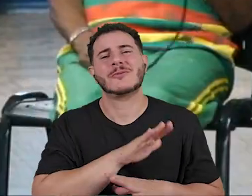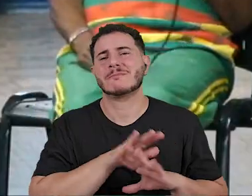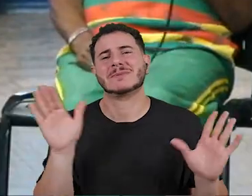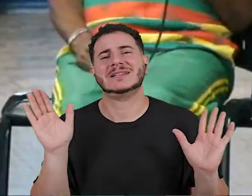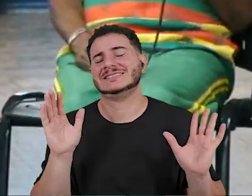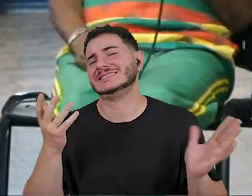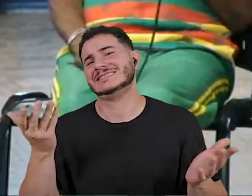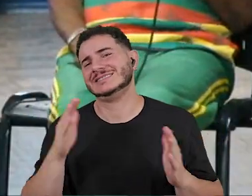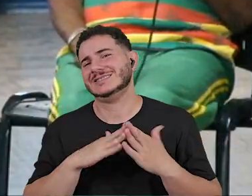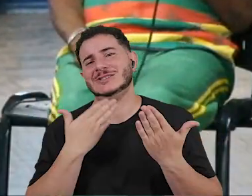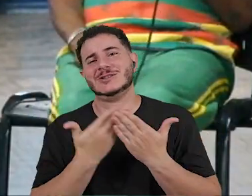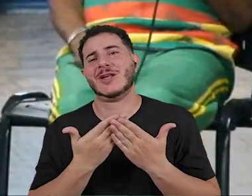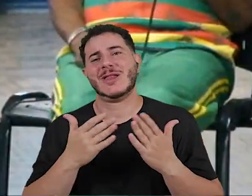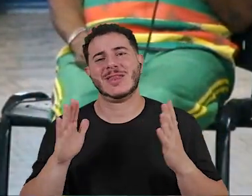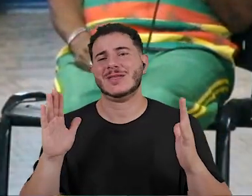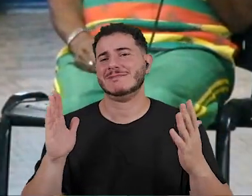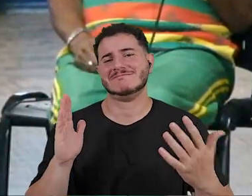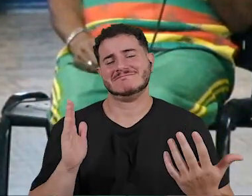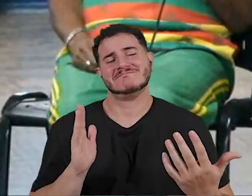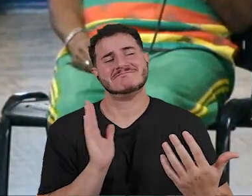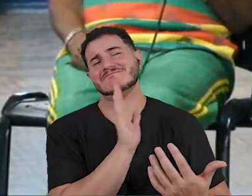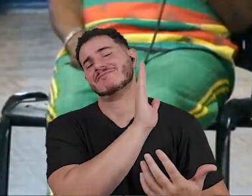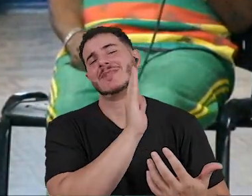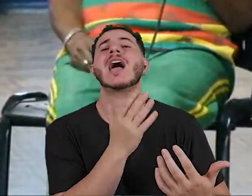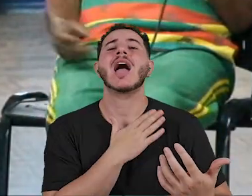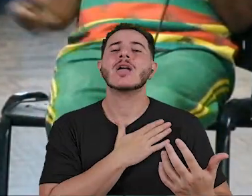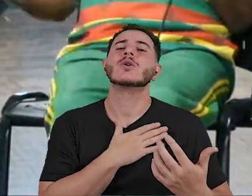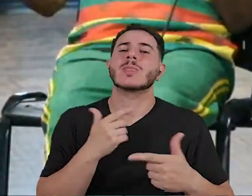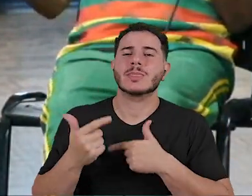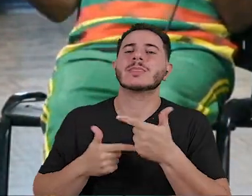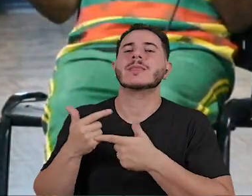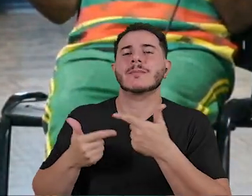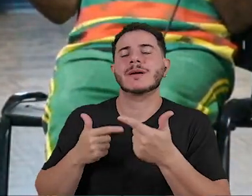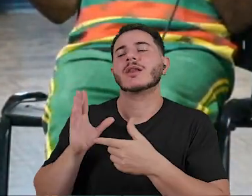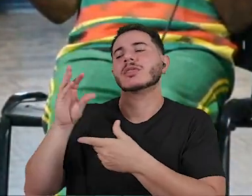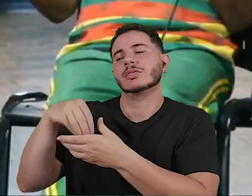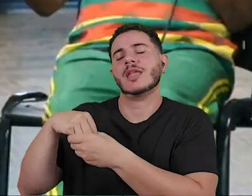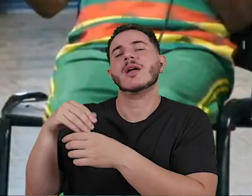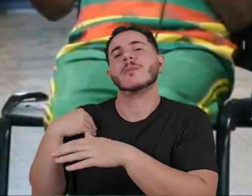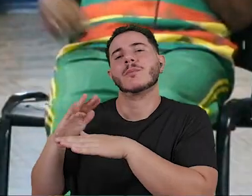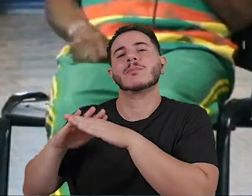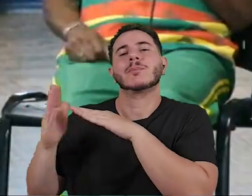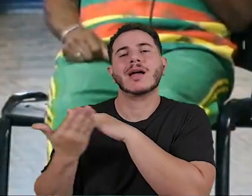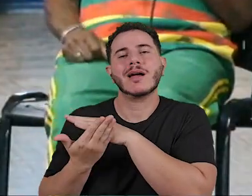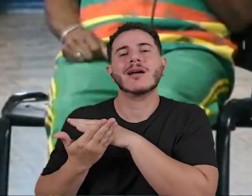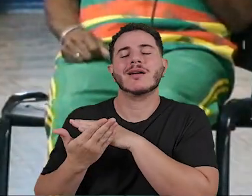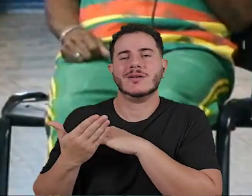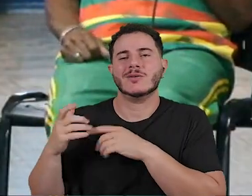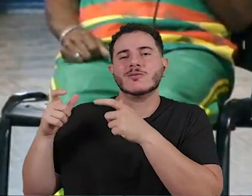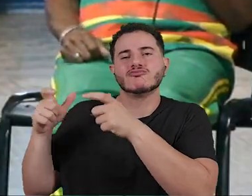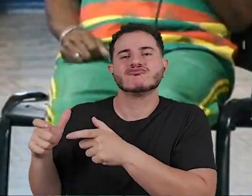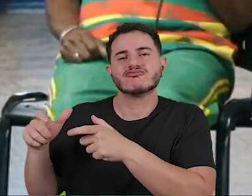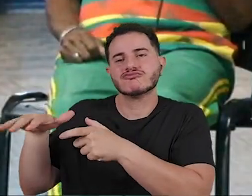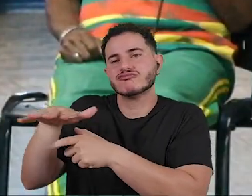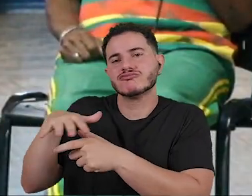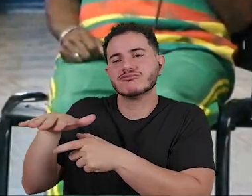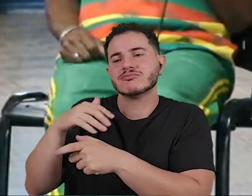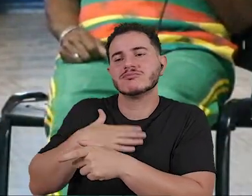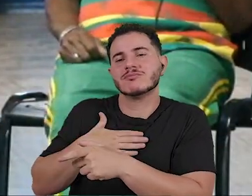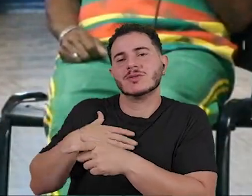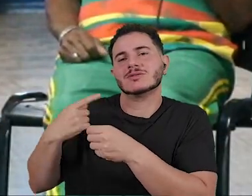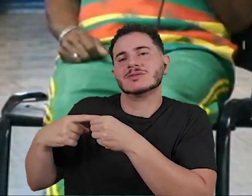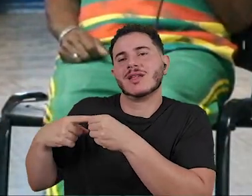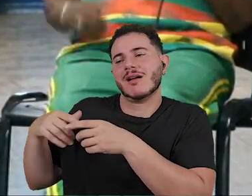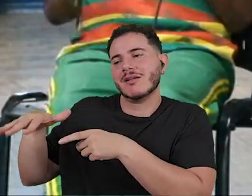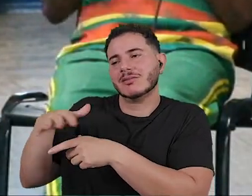comunidade, tem um trabalho muito bom. E isso aí, em relação ao que o meu filho falou, é verdade. A dona Luísa é